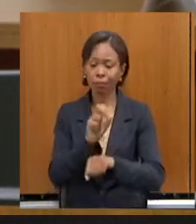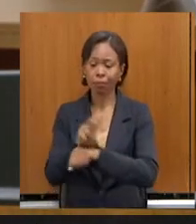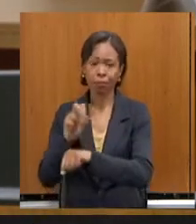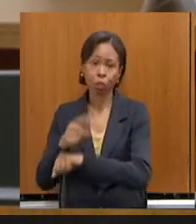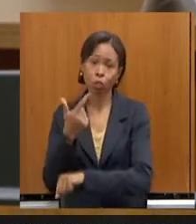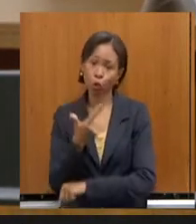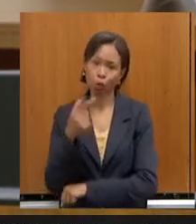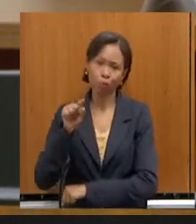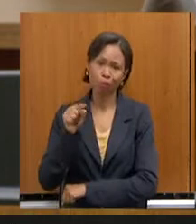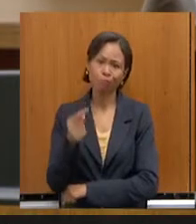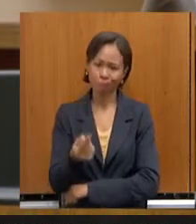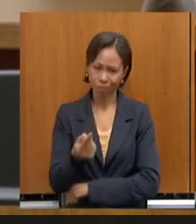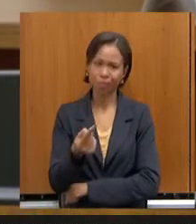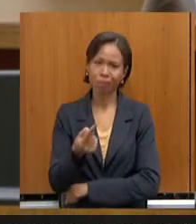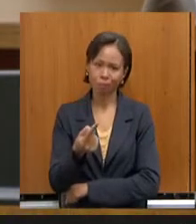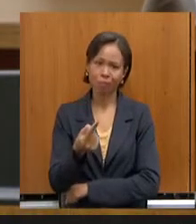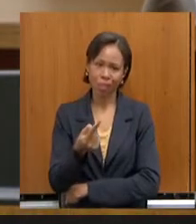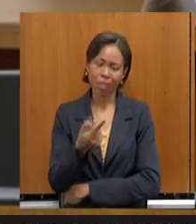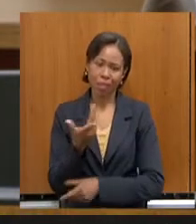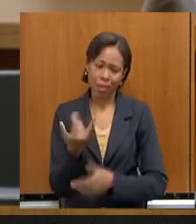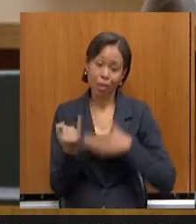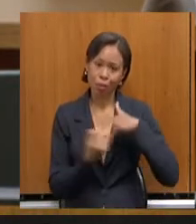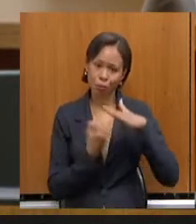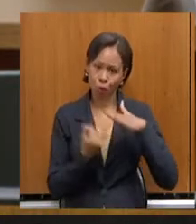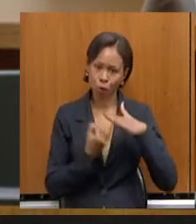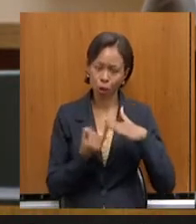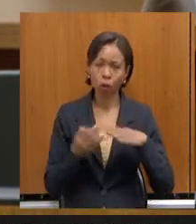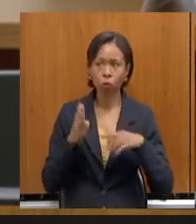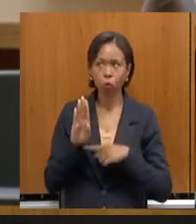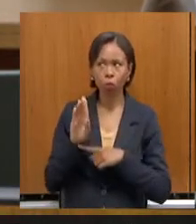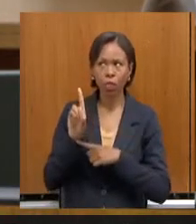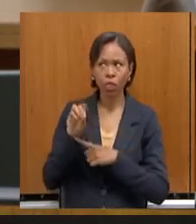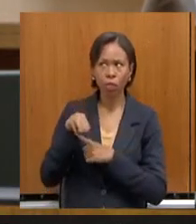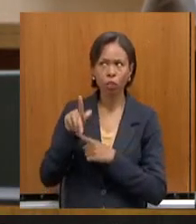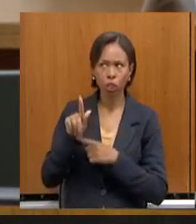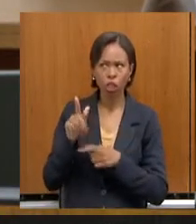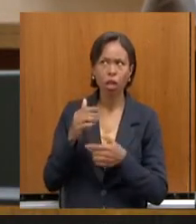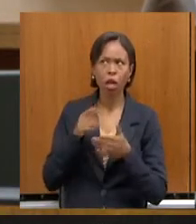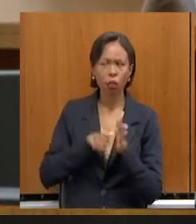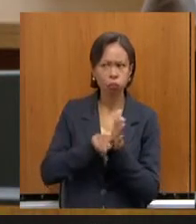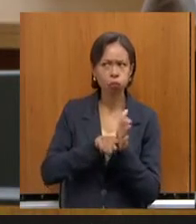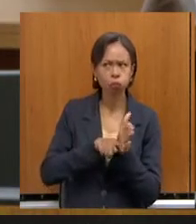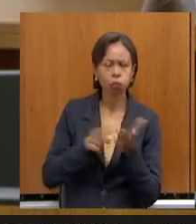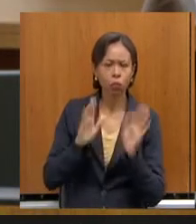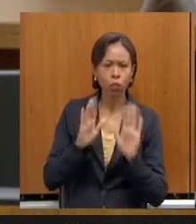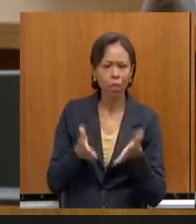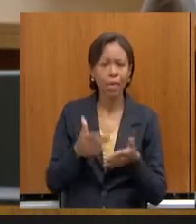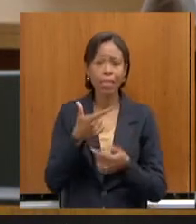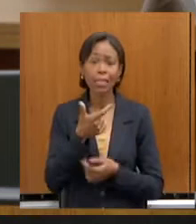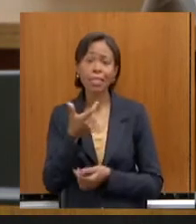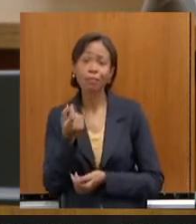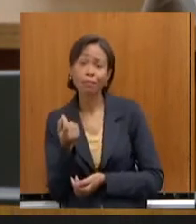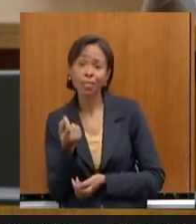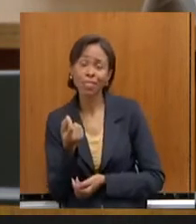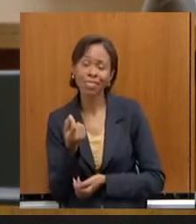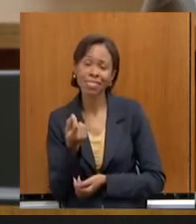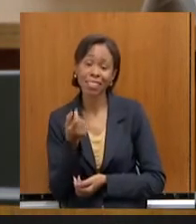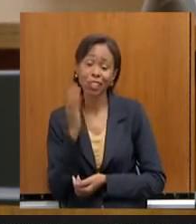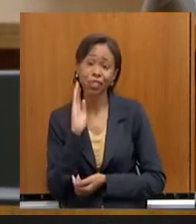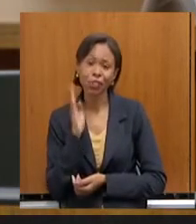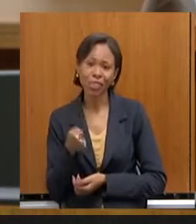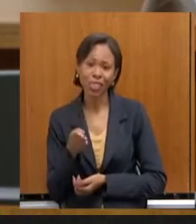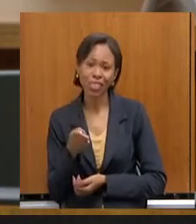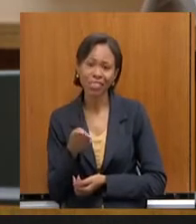conforme o estudo de modelagem que foi feito pelo bdmg 120 empregos diretos e uma economia de